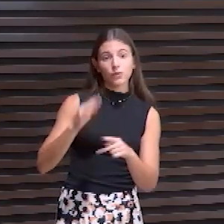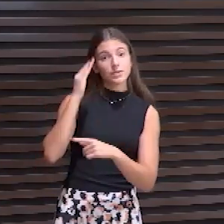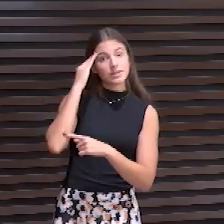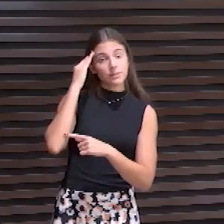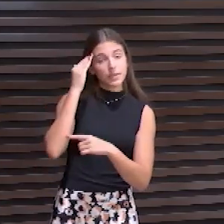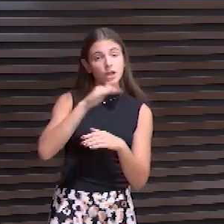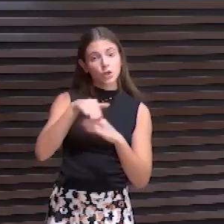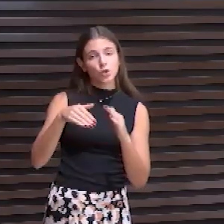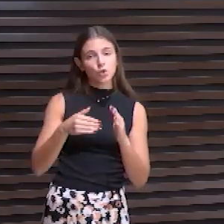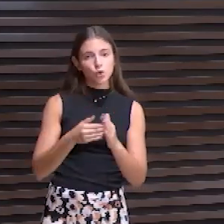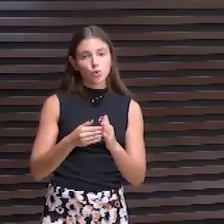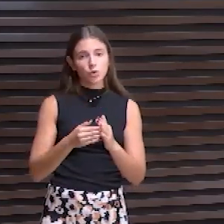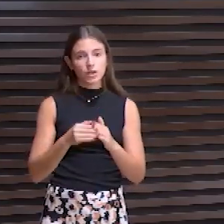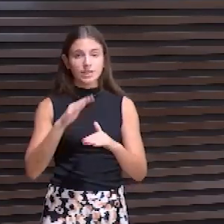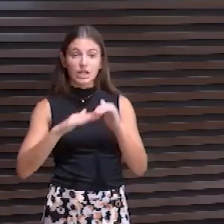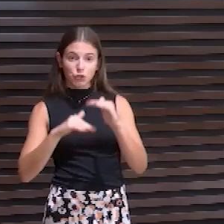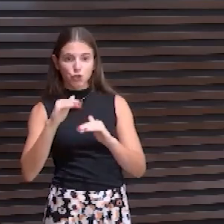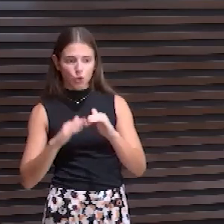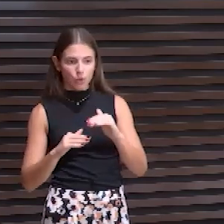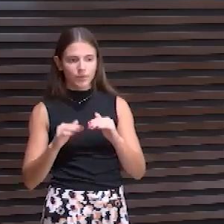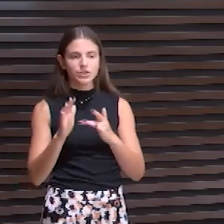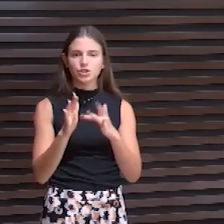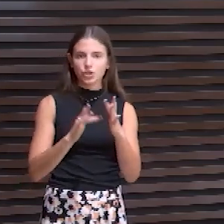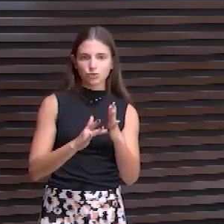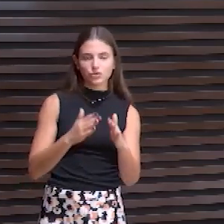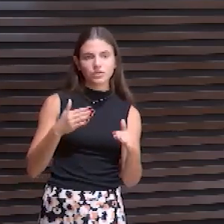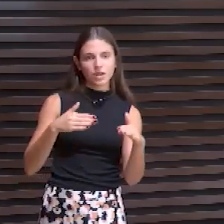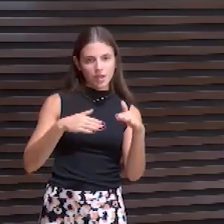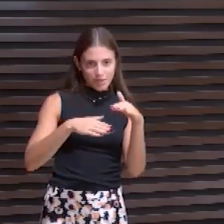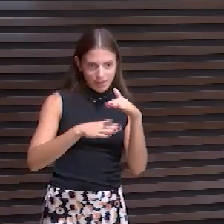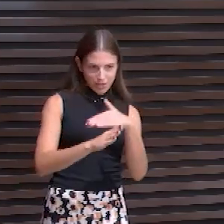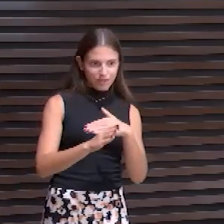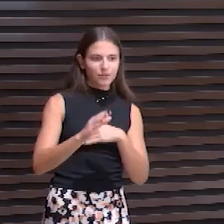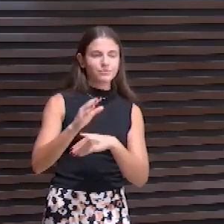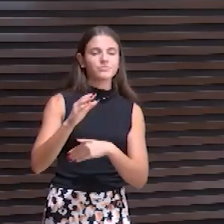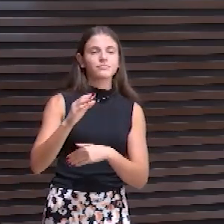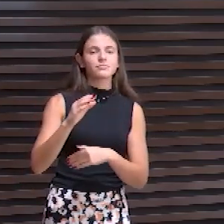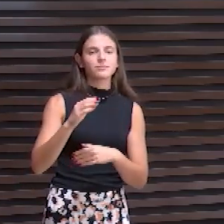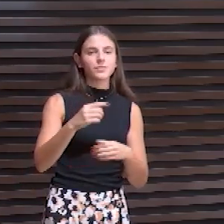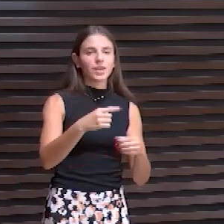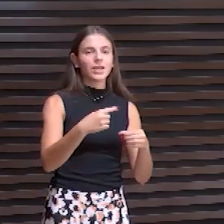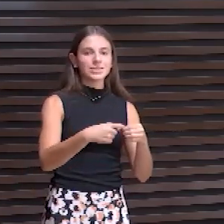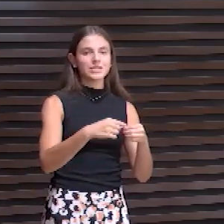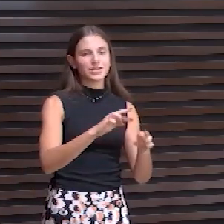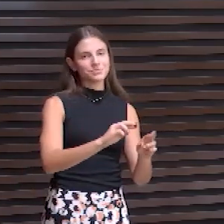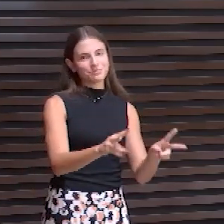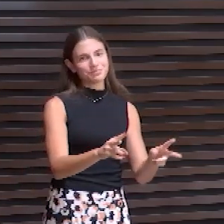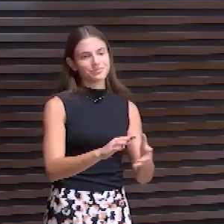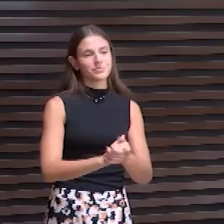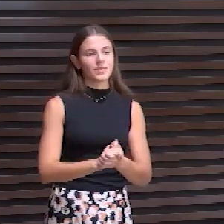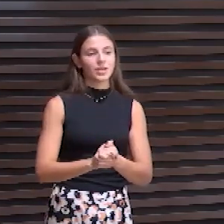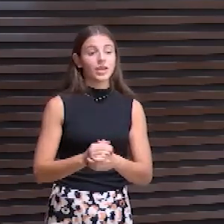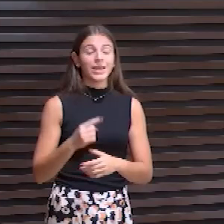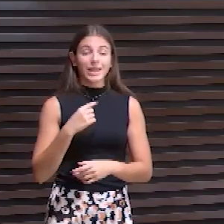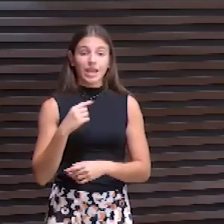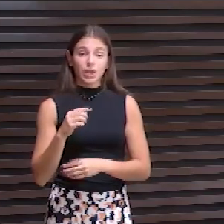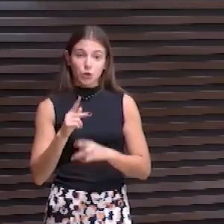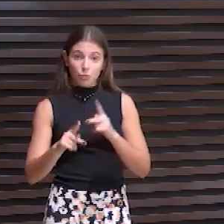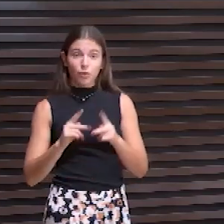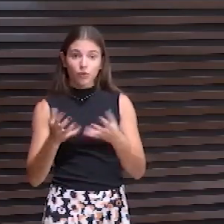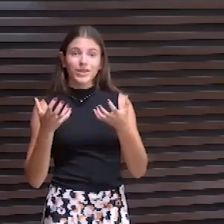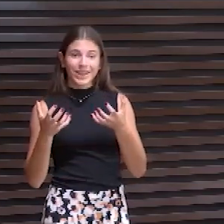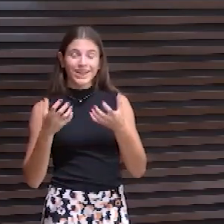Os milagres, as curas, os ensinamentos. E eles exigiam de Jesus sinais. Nós queremos